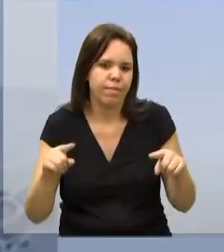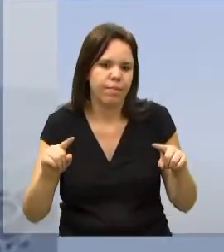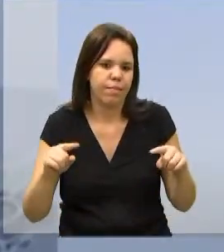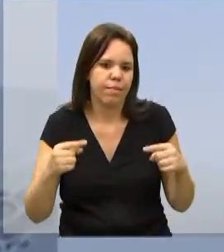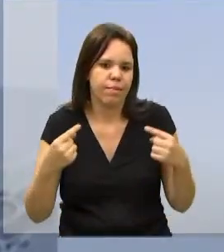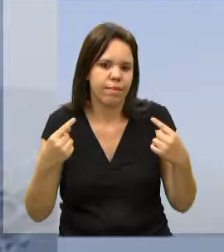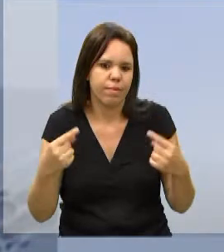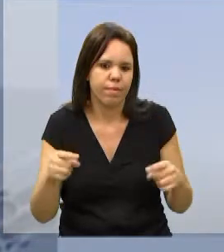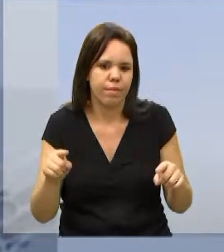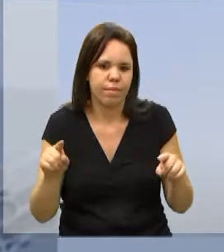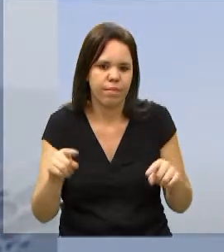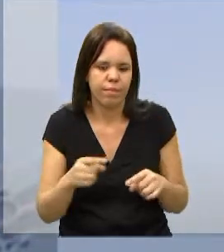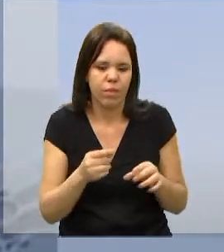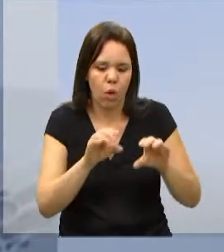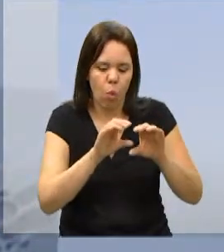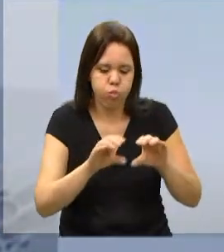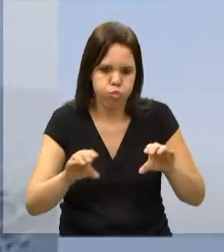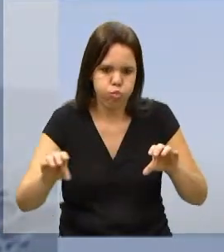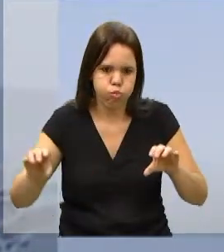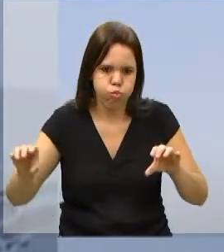Borralheira eu fui,